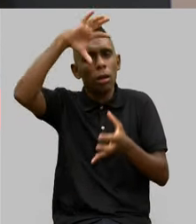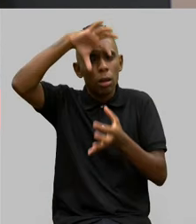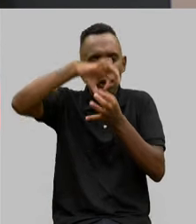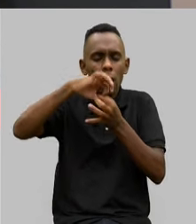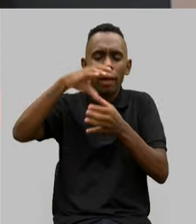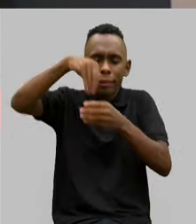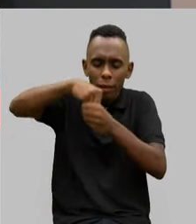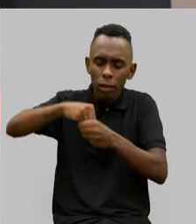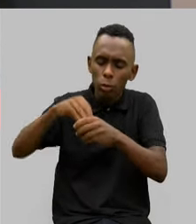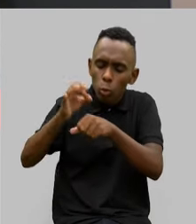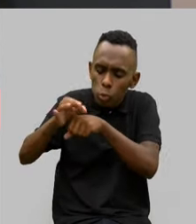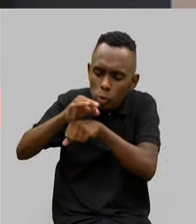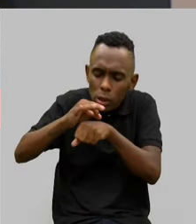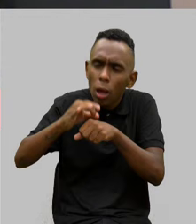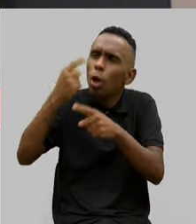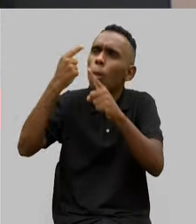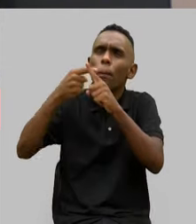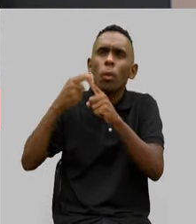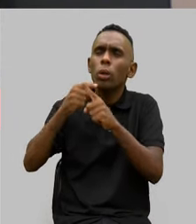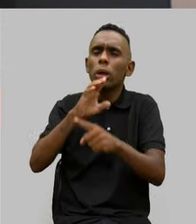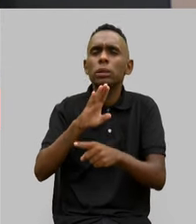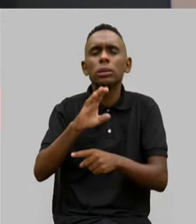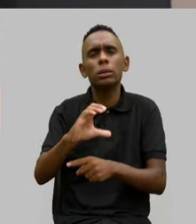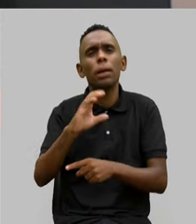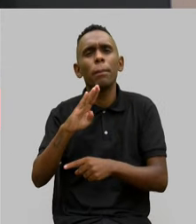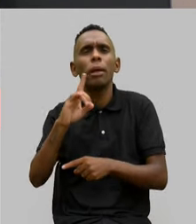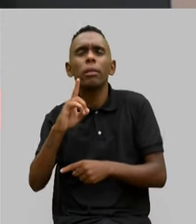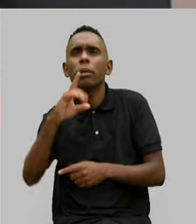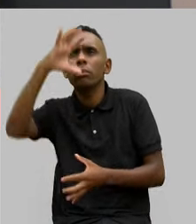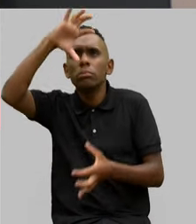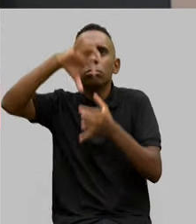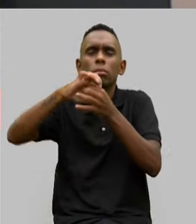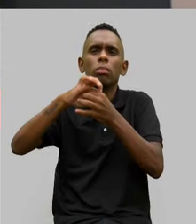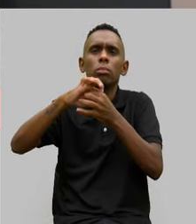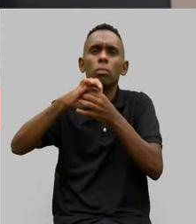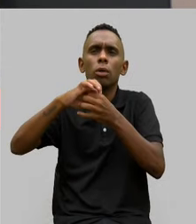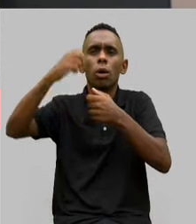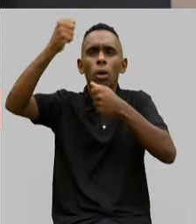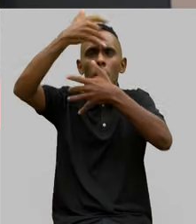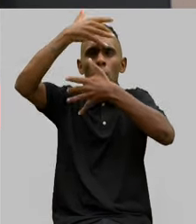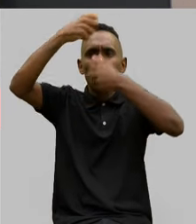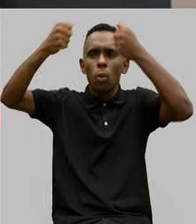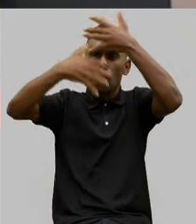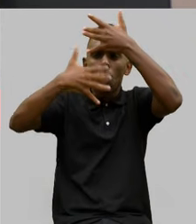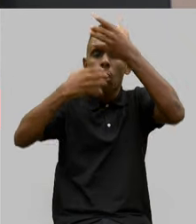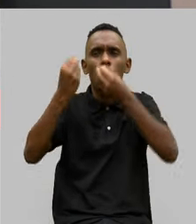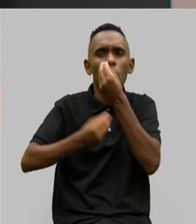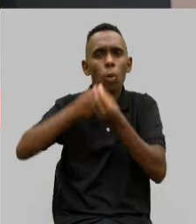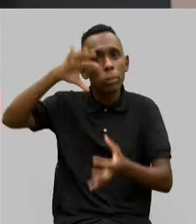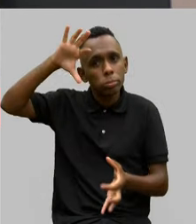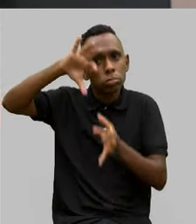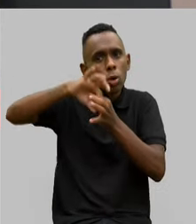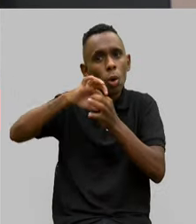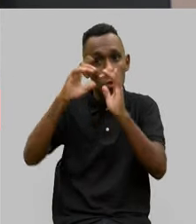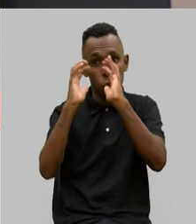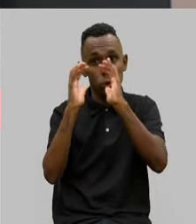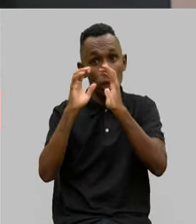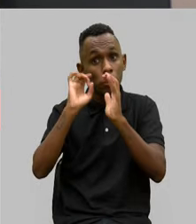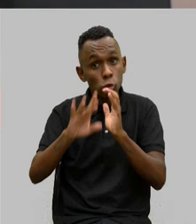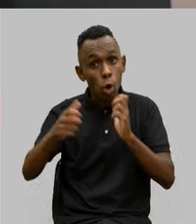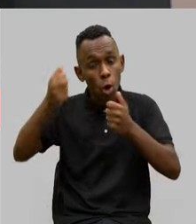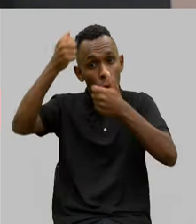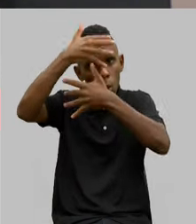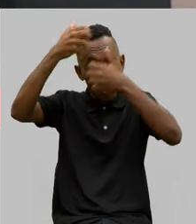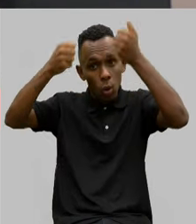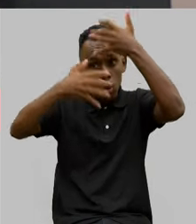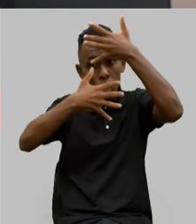célula o que que aquela célula faz ele se liga a um neurônio ou ele se liga a outras células o cérebro não tem só neur né então el Se liga